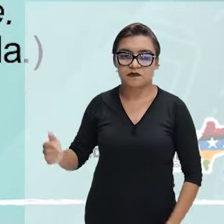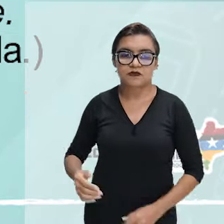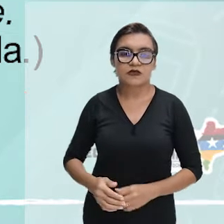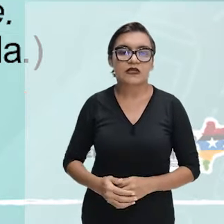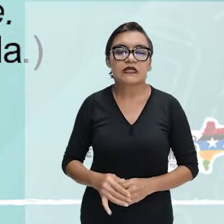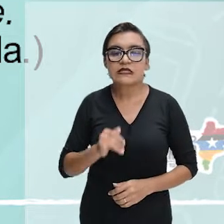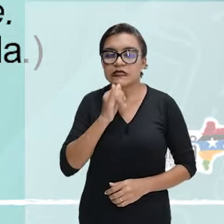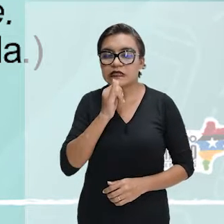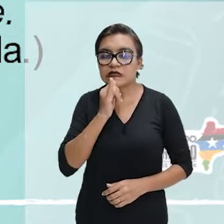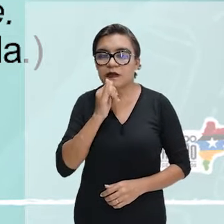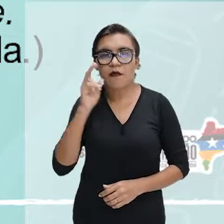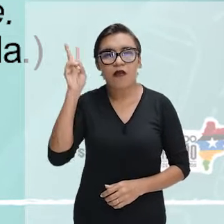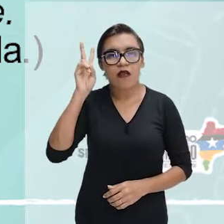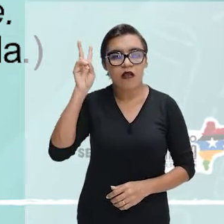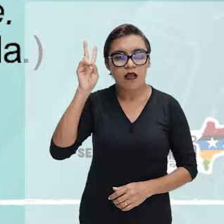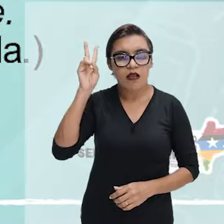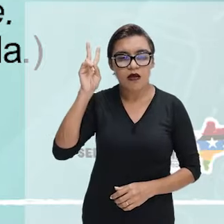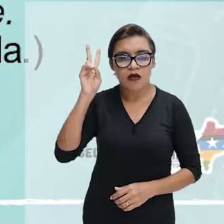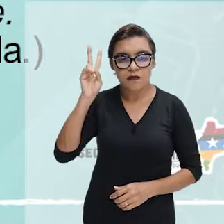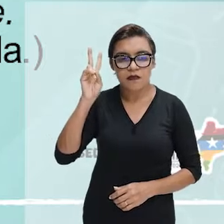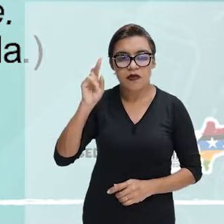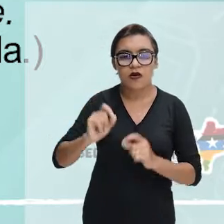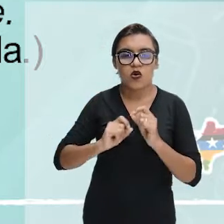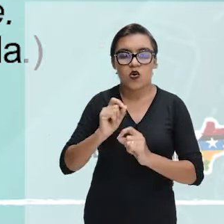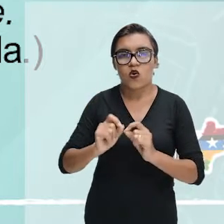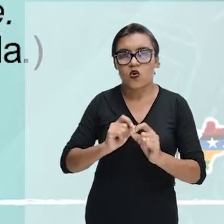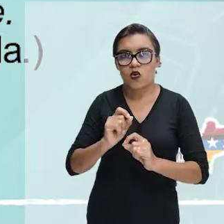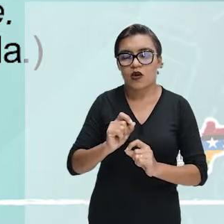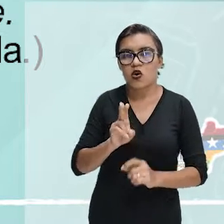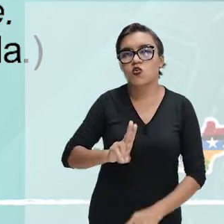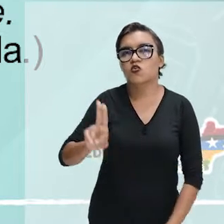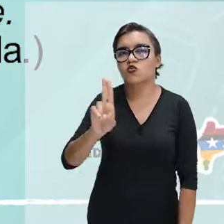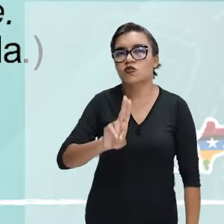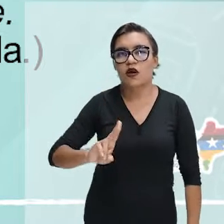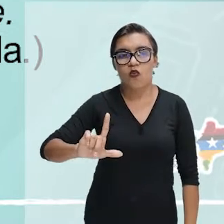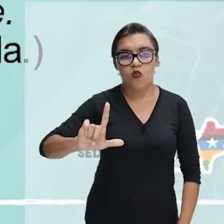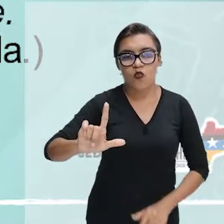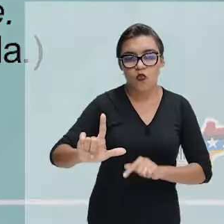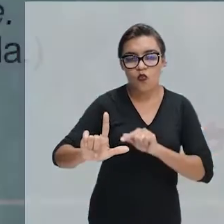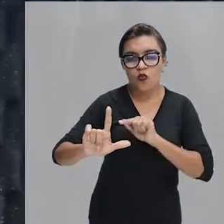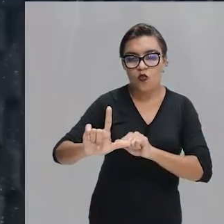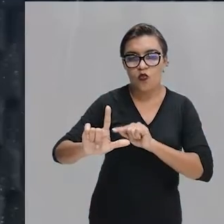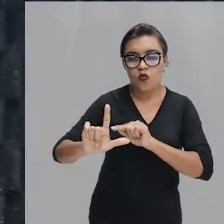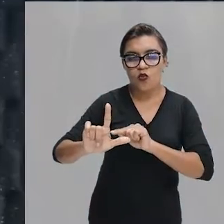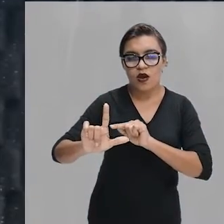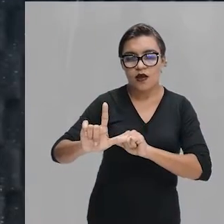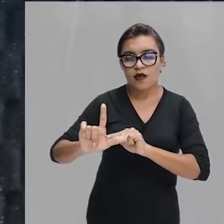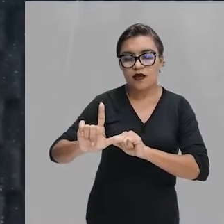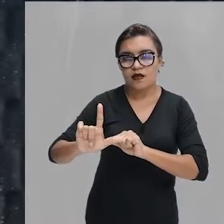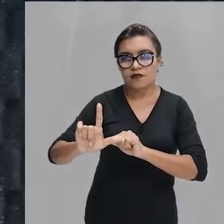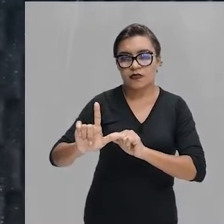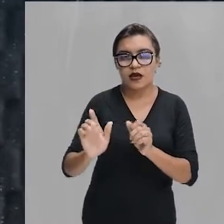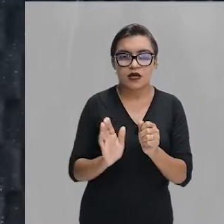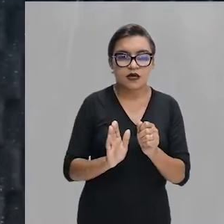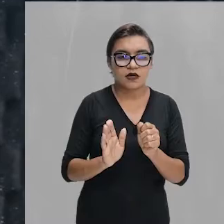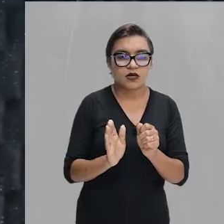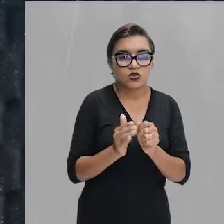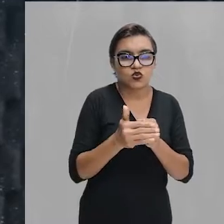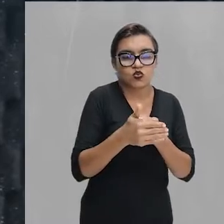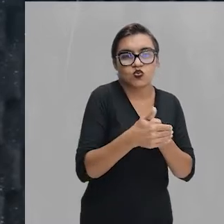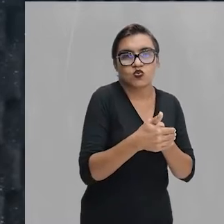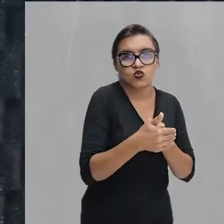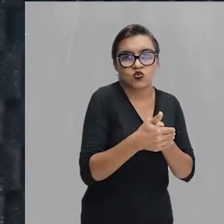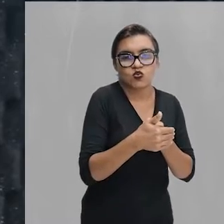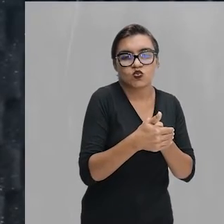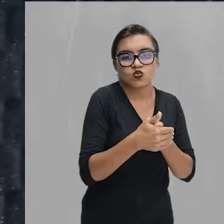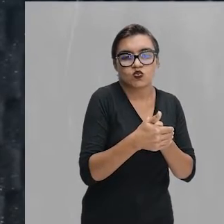Ocultar-se, lembra bem de pronunciar o L, ocultar-se, ocultar-se ou esconder-se.